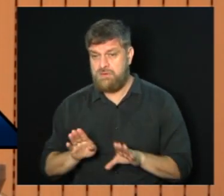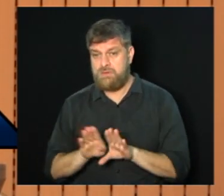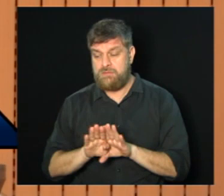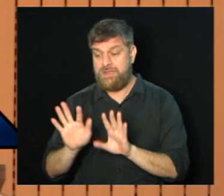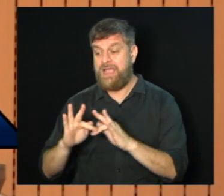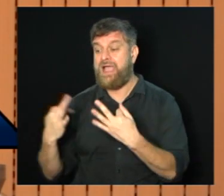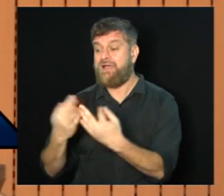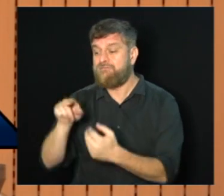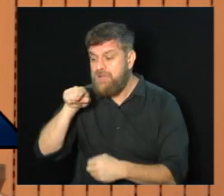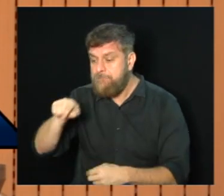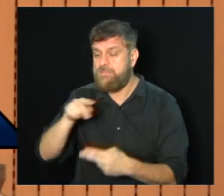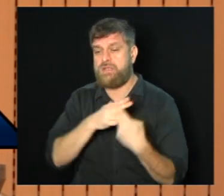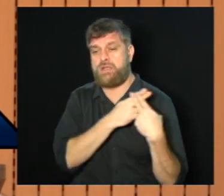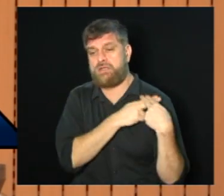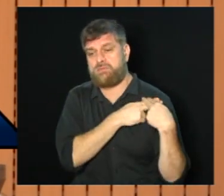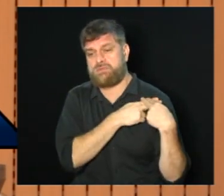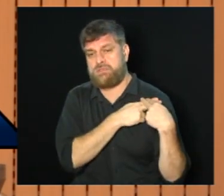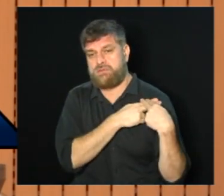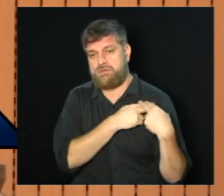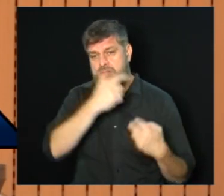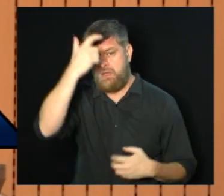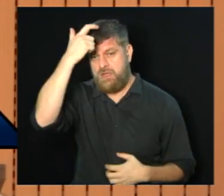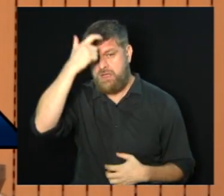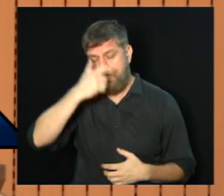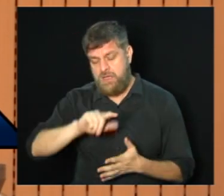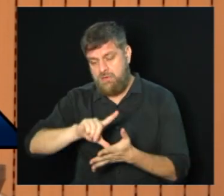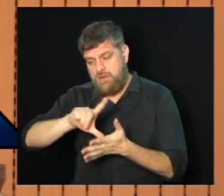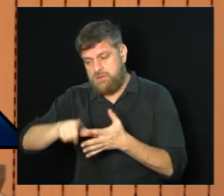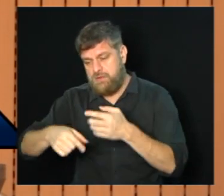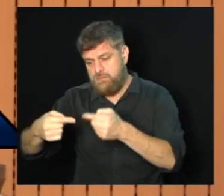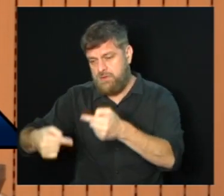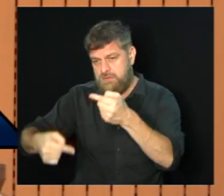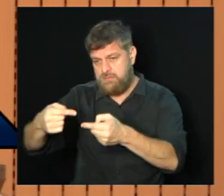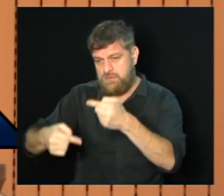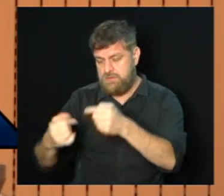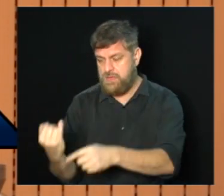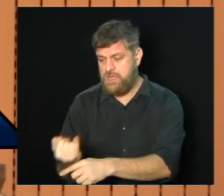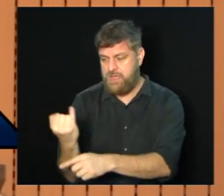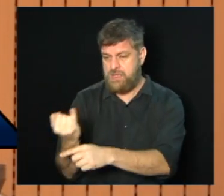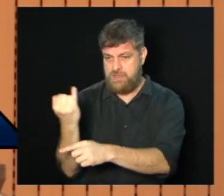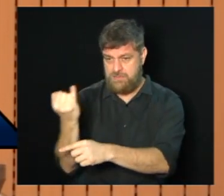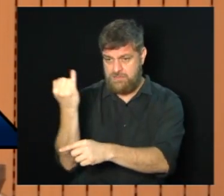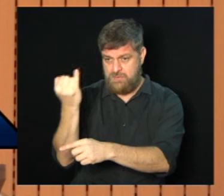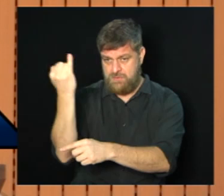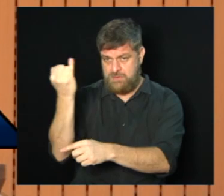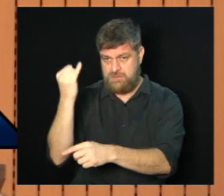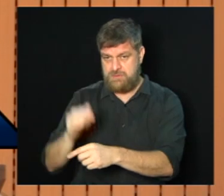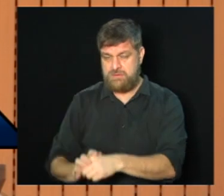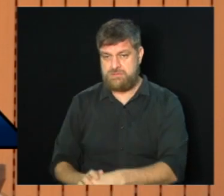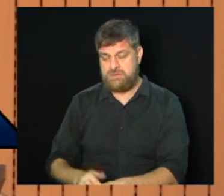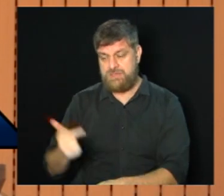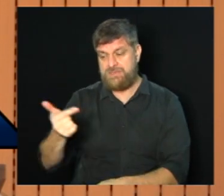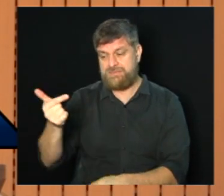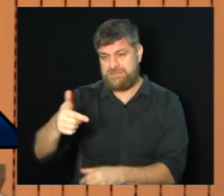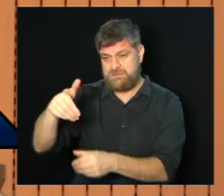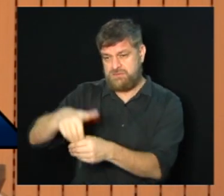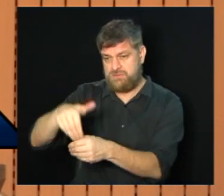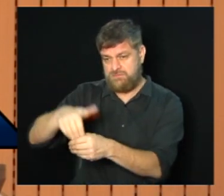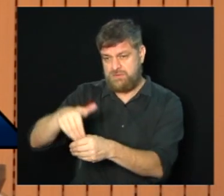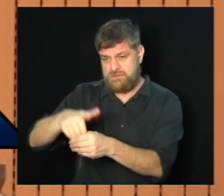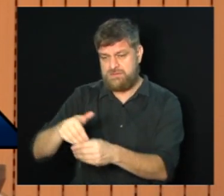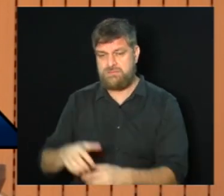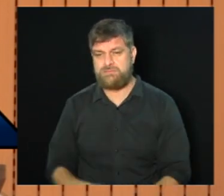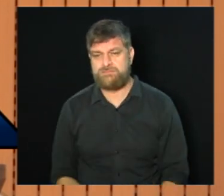família, né? Então, mas eu vou deixar para debater o mérito desse projeto para a